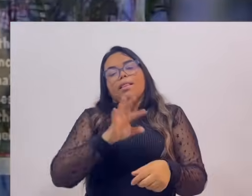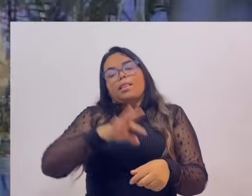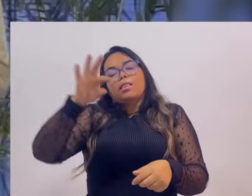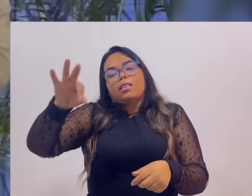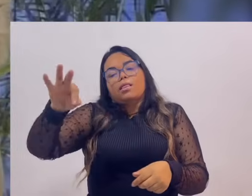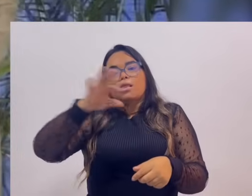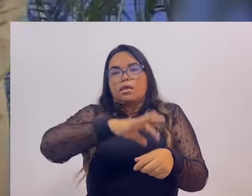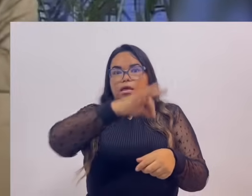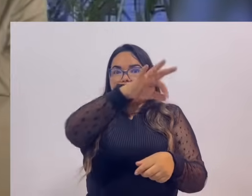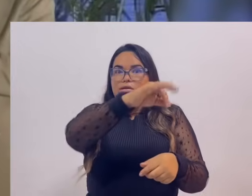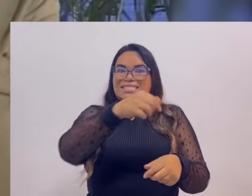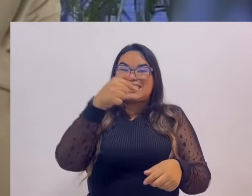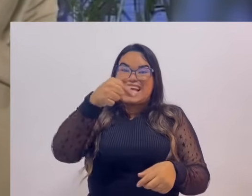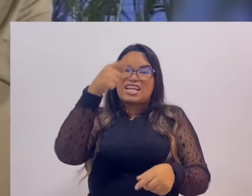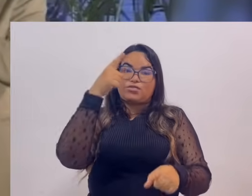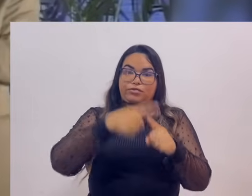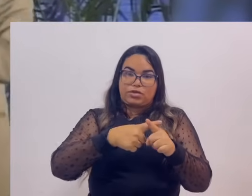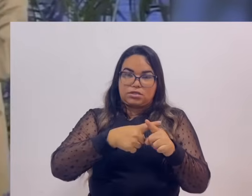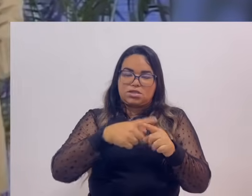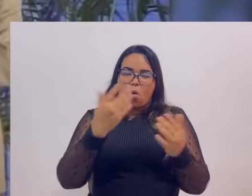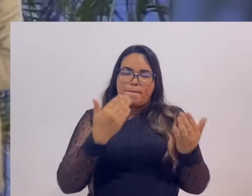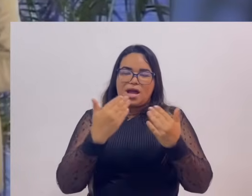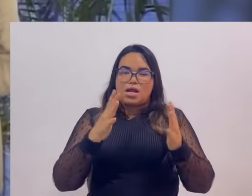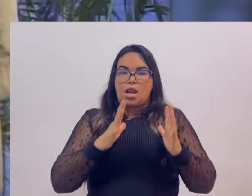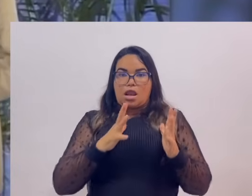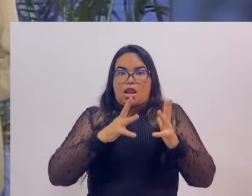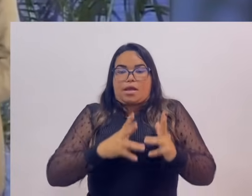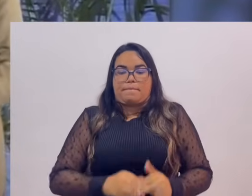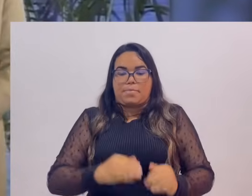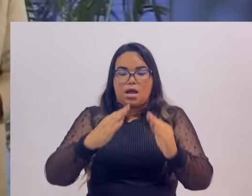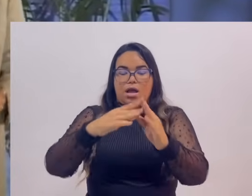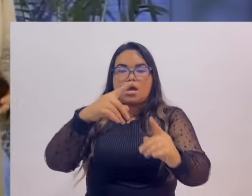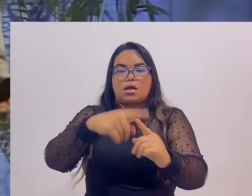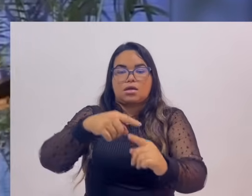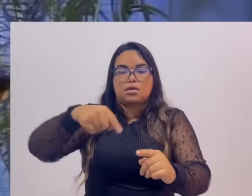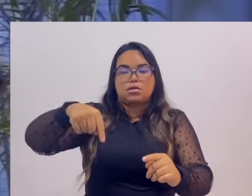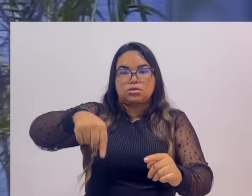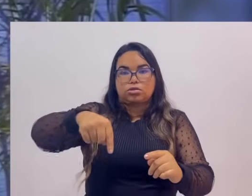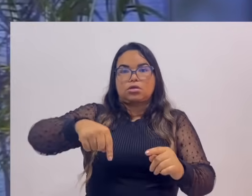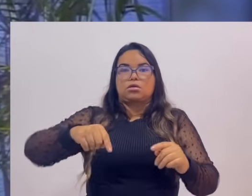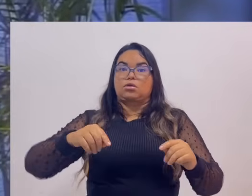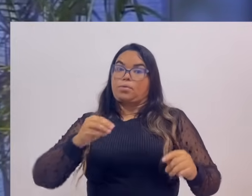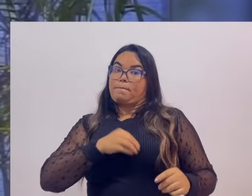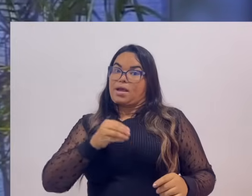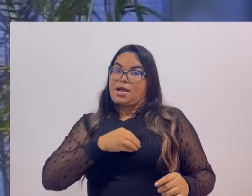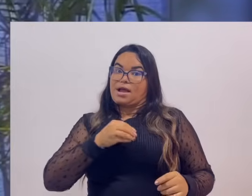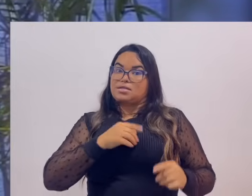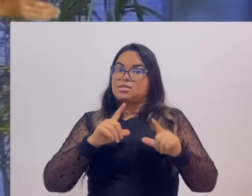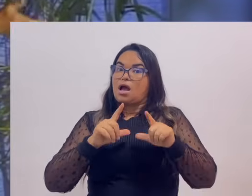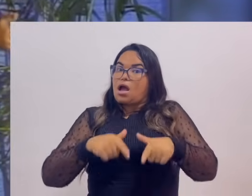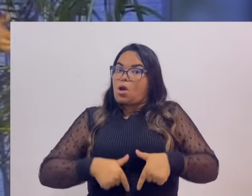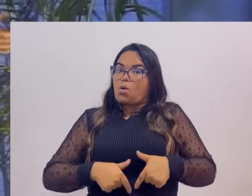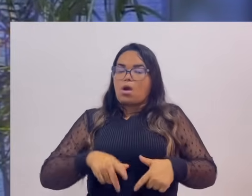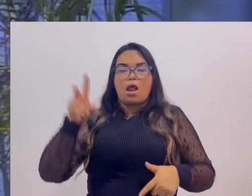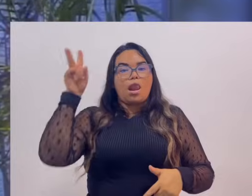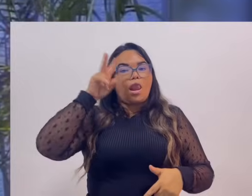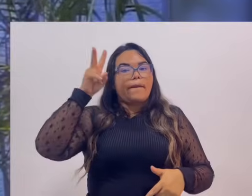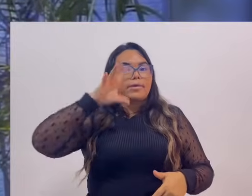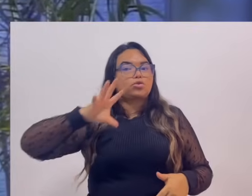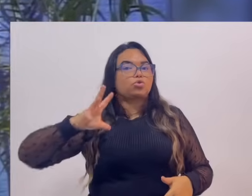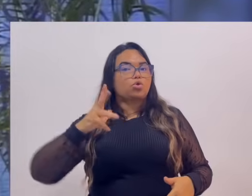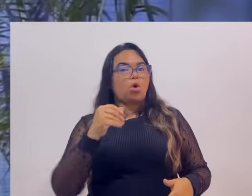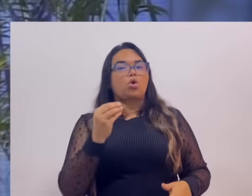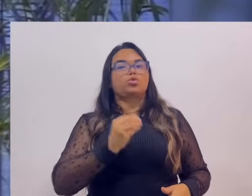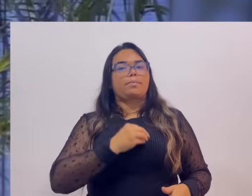sete vezes e o purificará portanto isto purificava o santuário das imundícias dos filhos de Israel